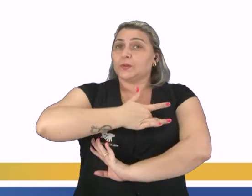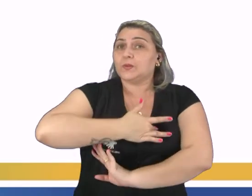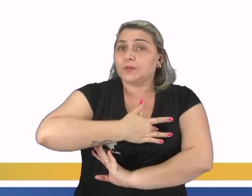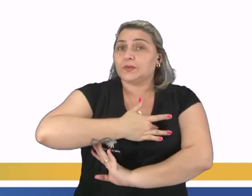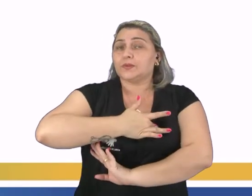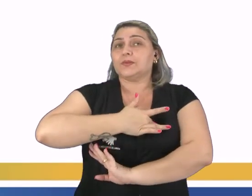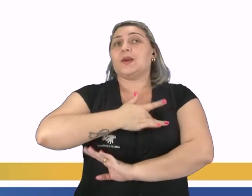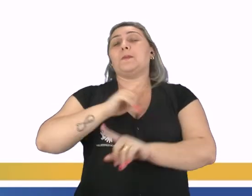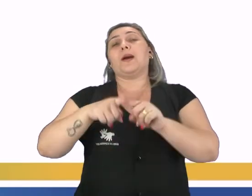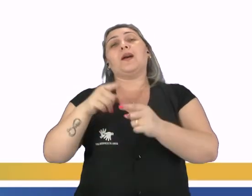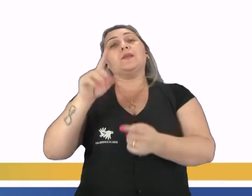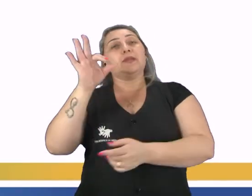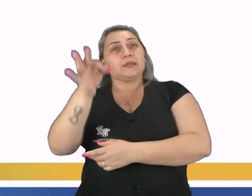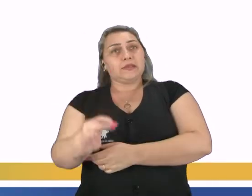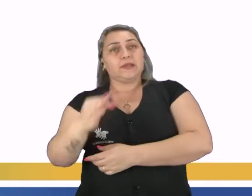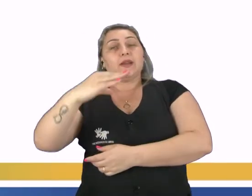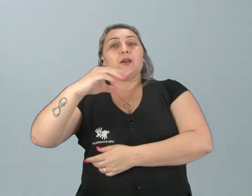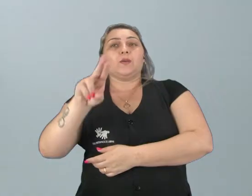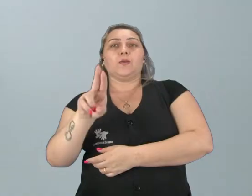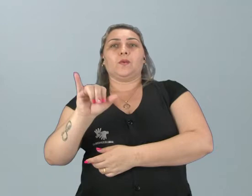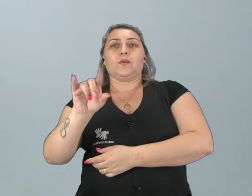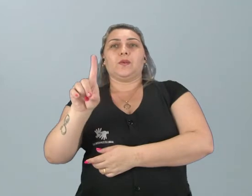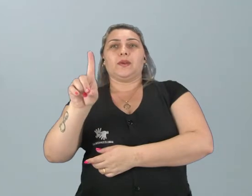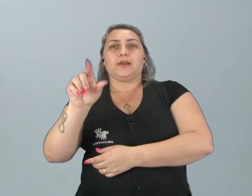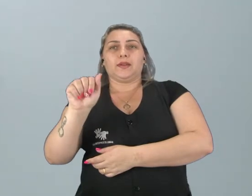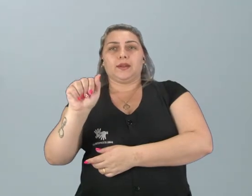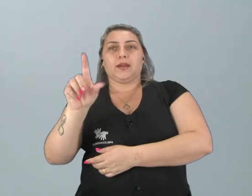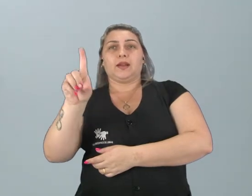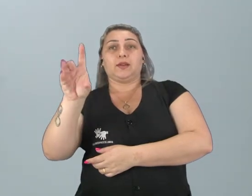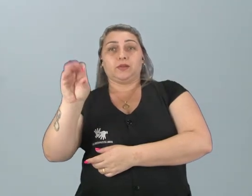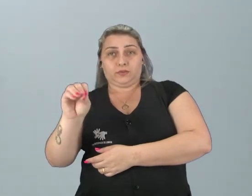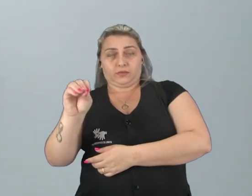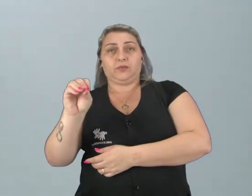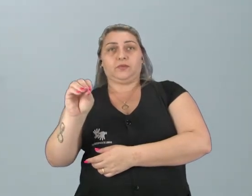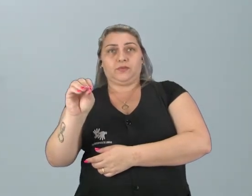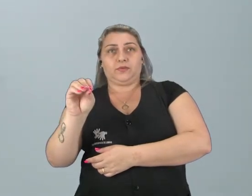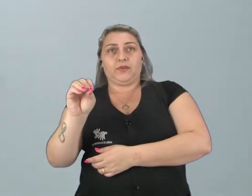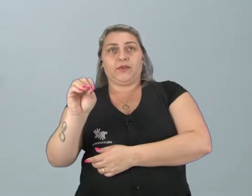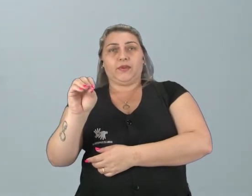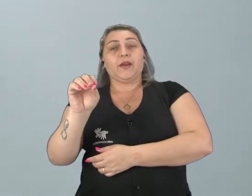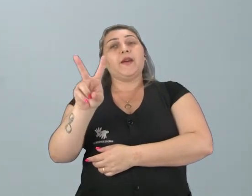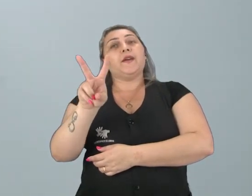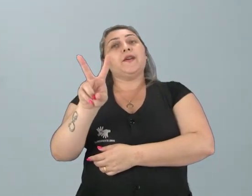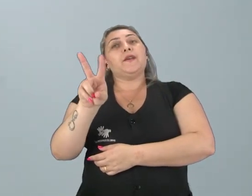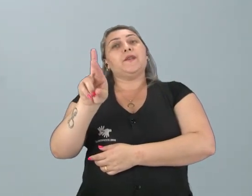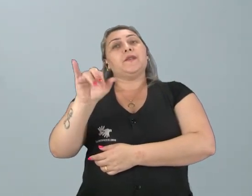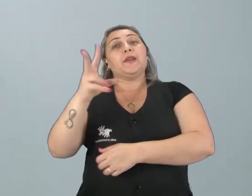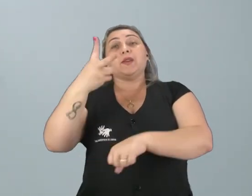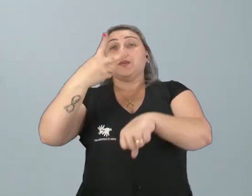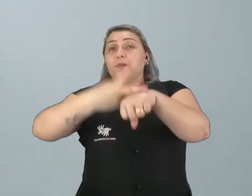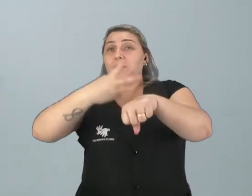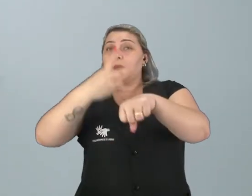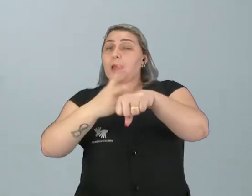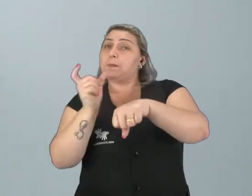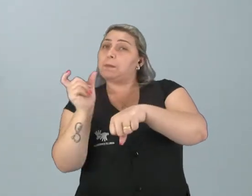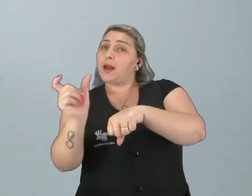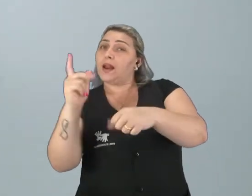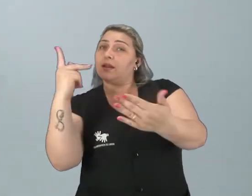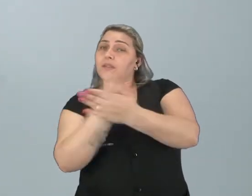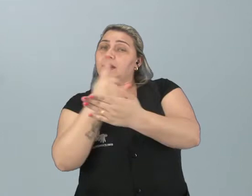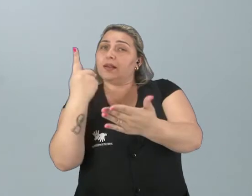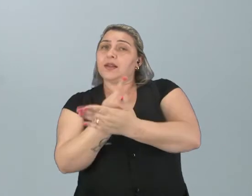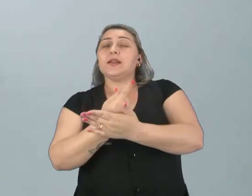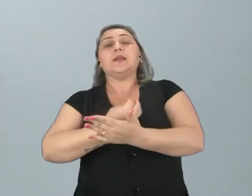cuidado, mas o correto é cuidado, com U. Híbrido. né, que é uma palavra que está